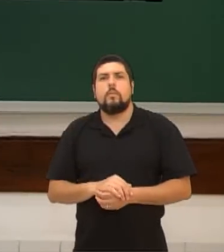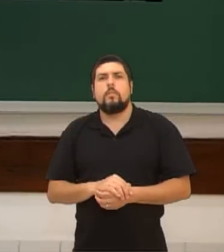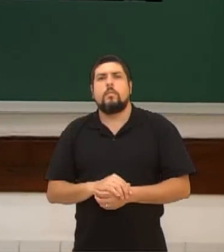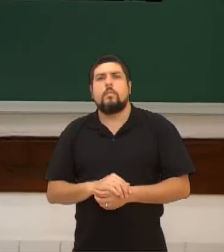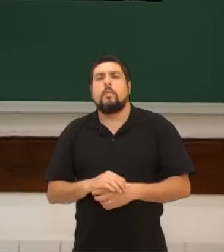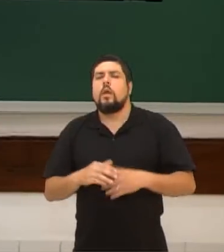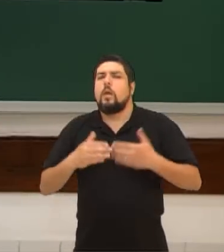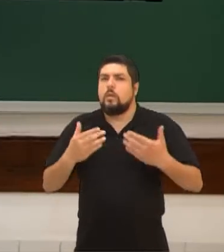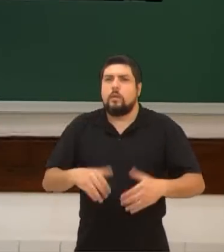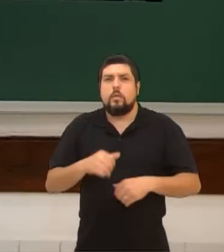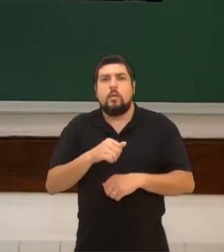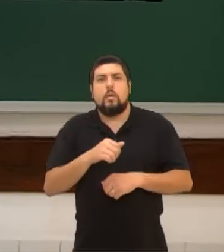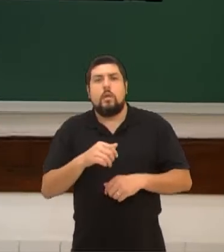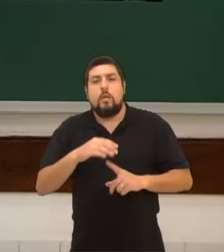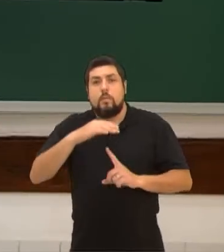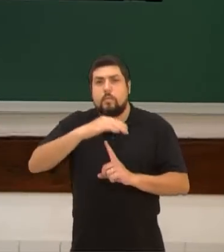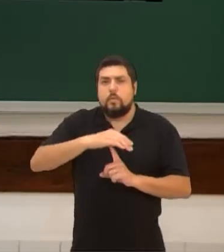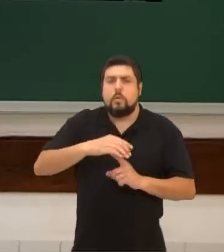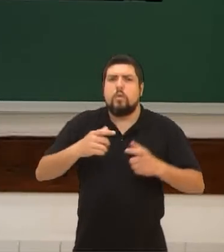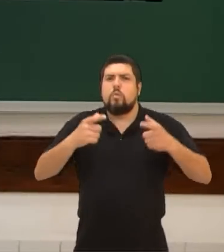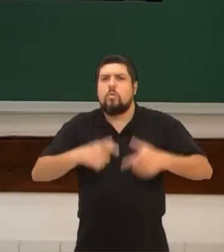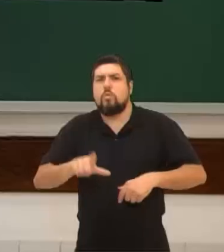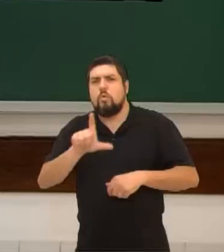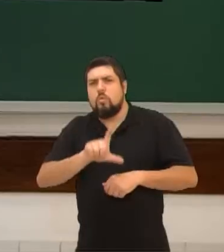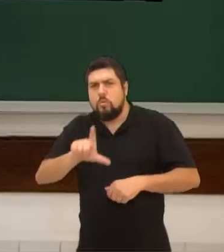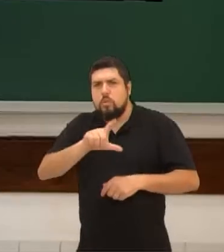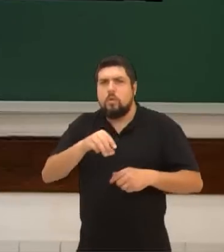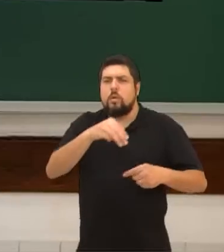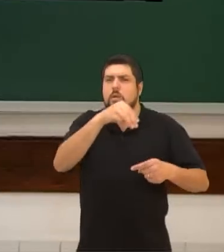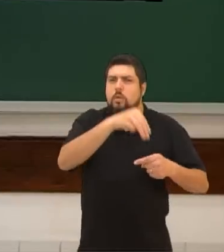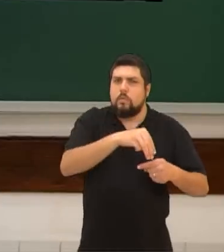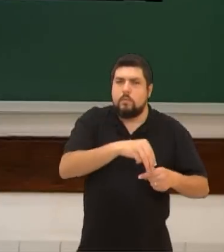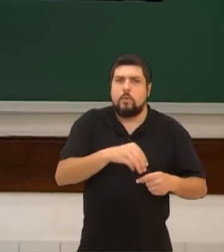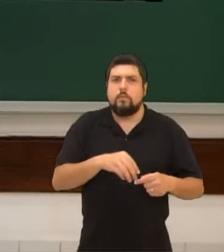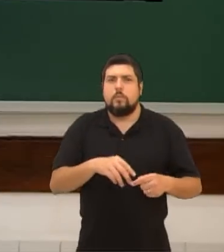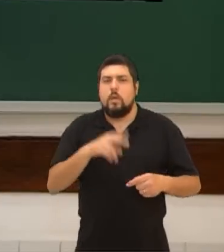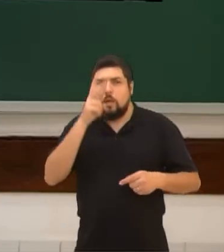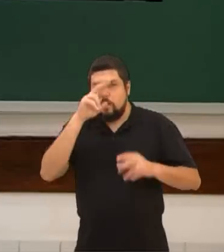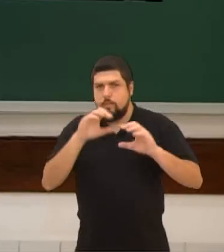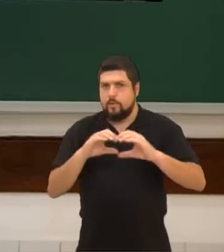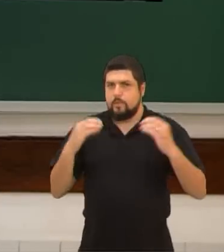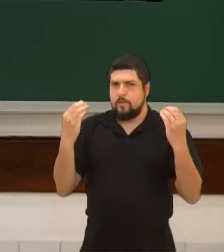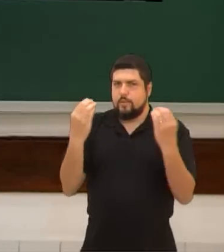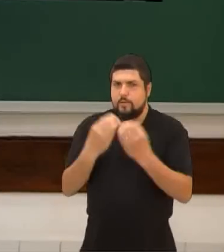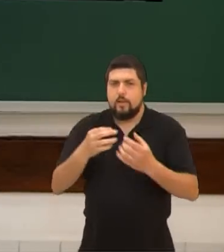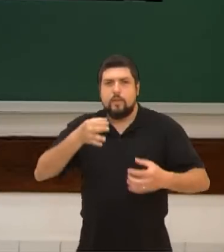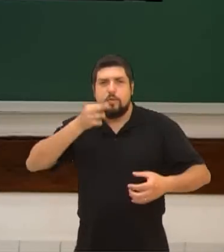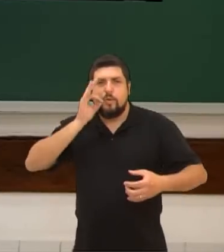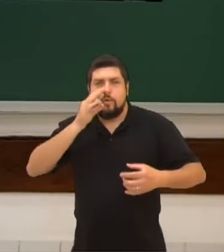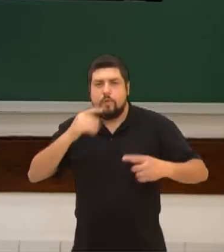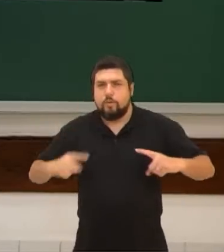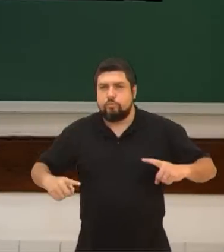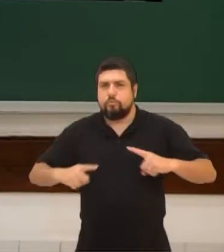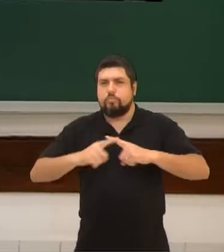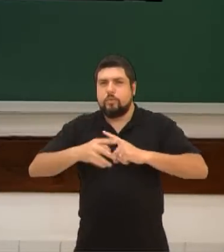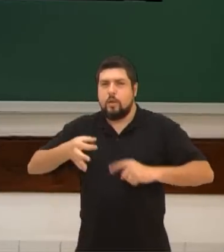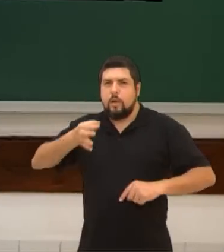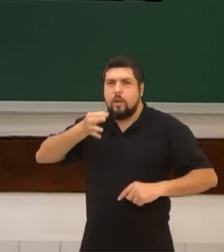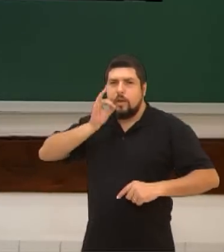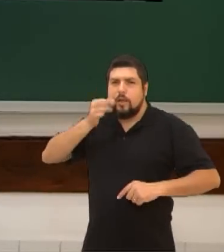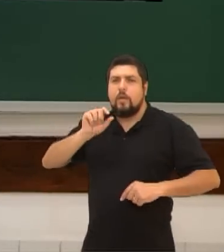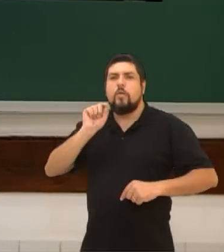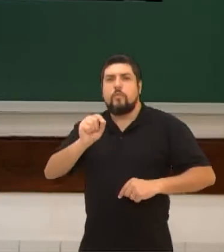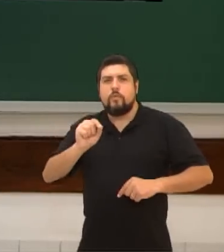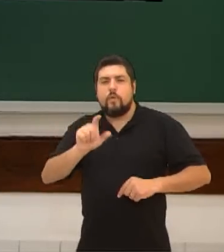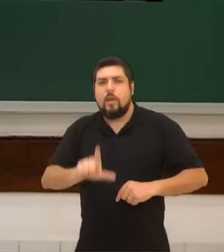regiões de Londrina, de Maringá, de Apucarana. Vale lembrar do Estádio do Café e do Clássico do Café, um clássico do futebol paranaense,